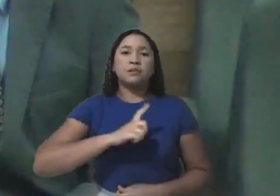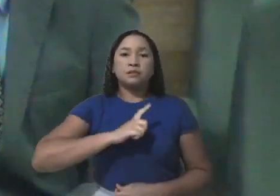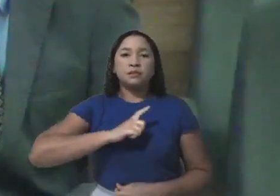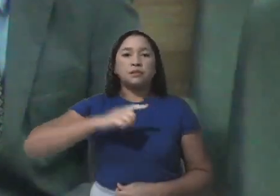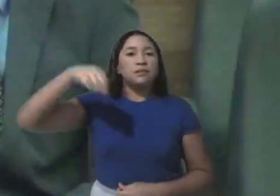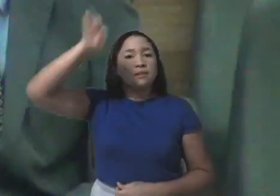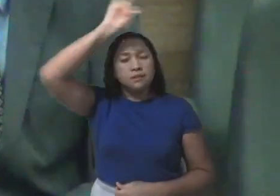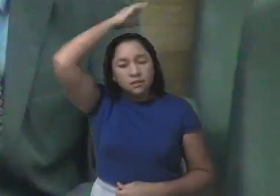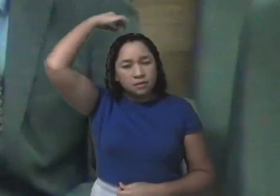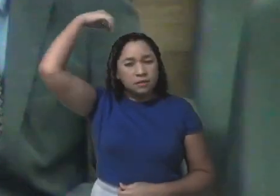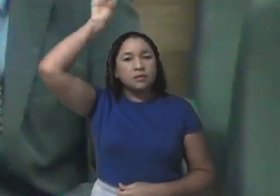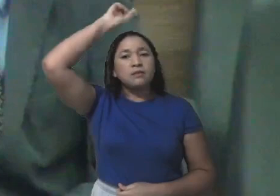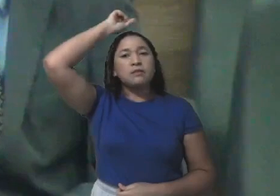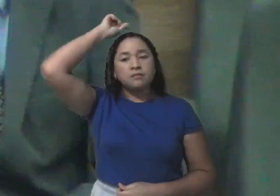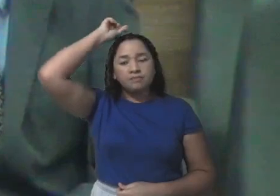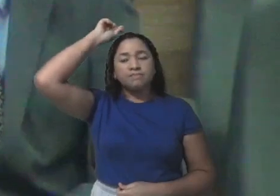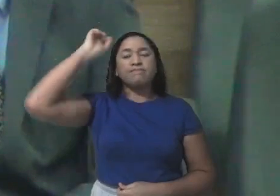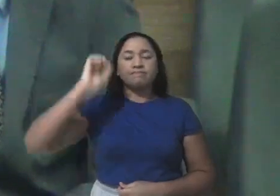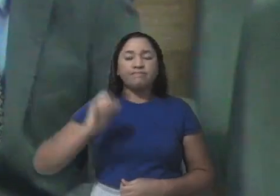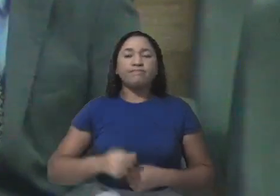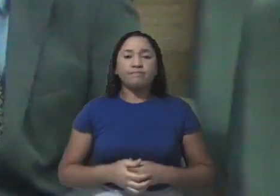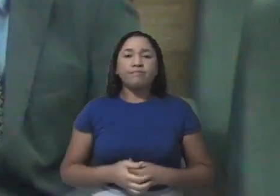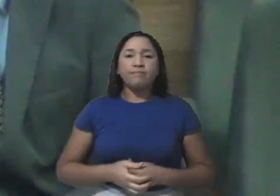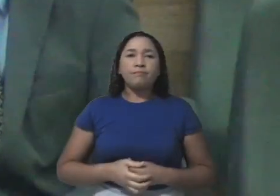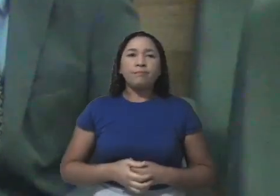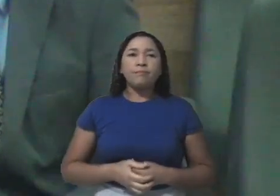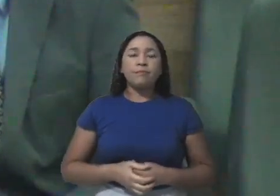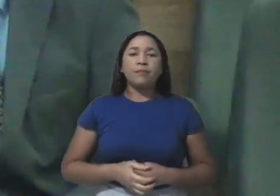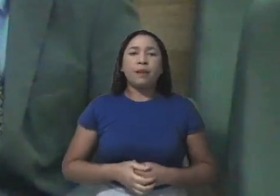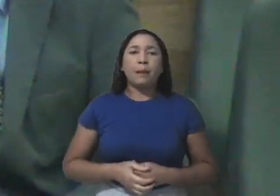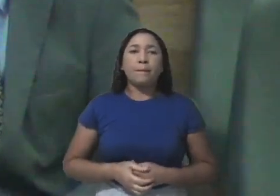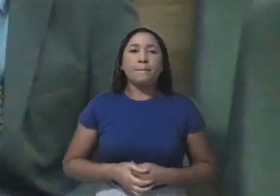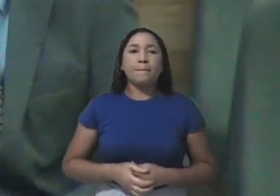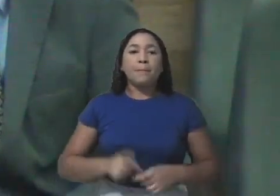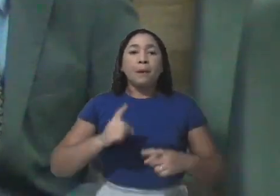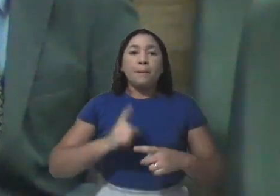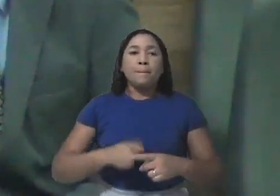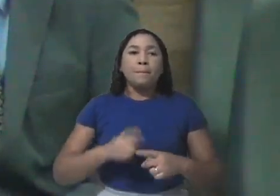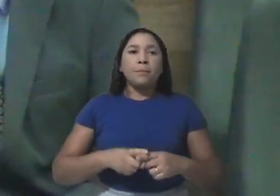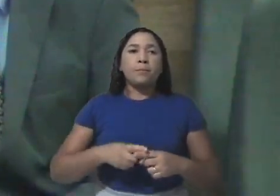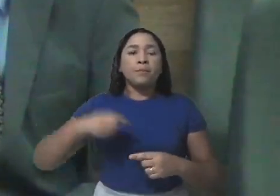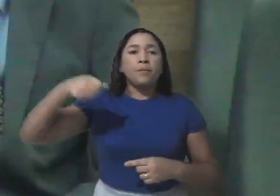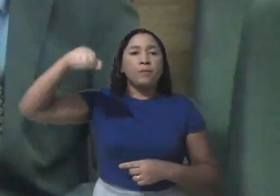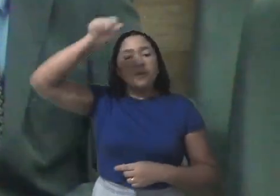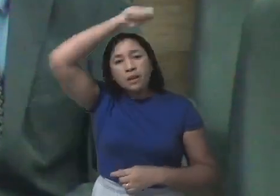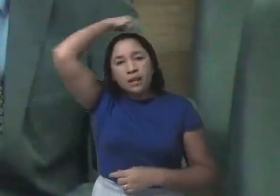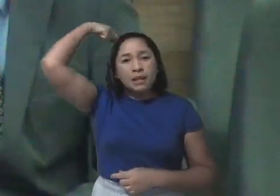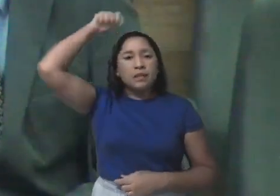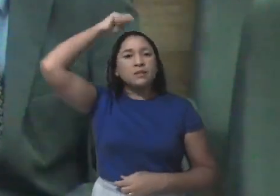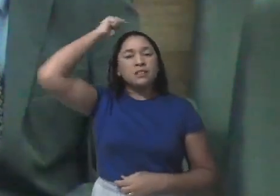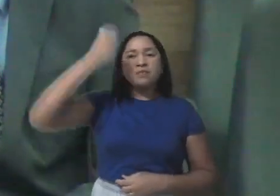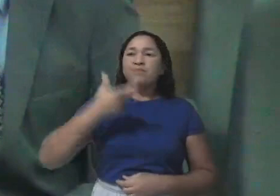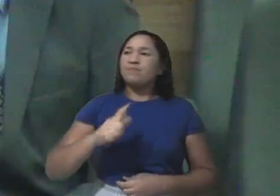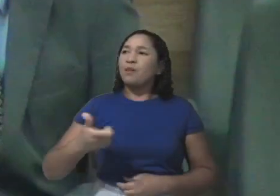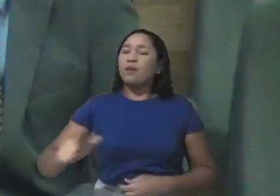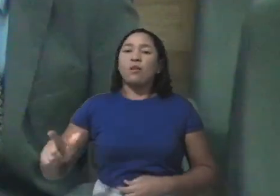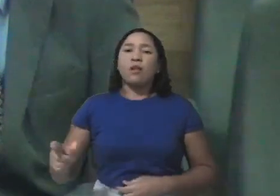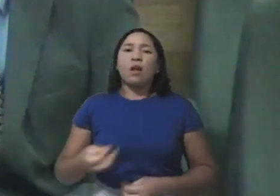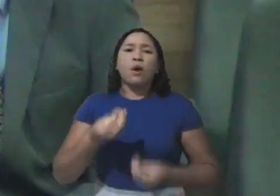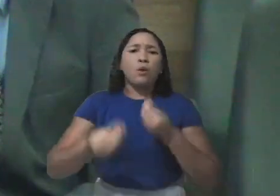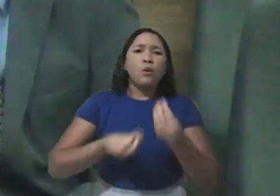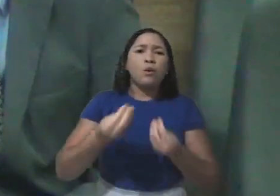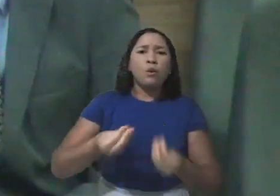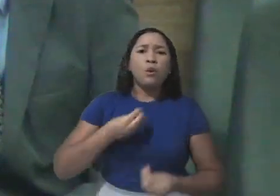como agradar a Deus, não há como ver a Deus. E Ele começa a nos mostrar isso lá na história